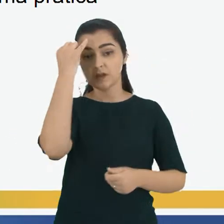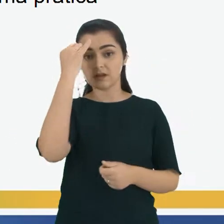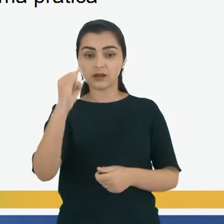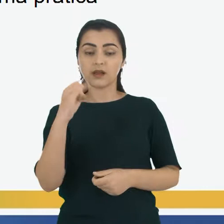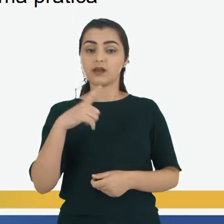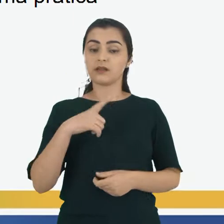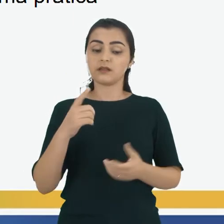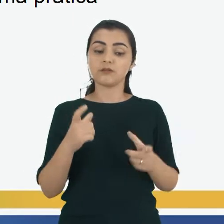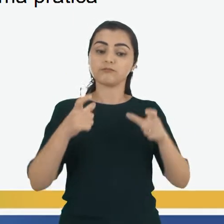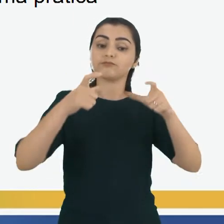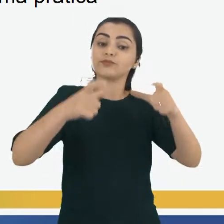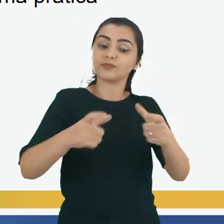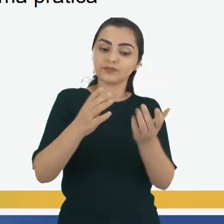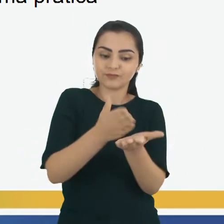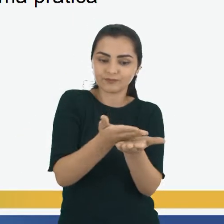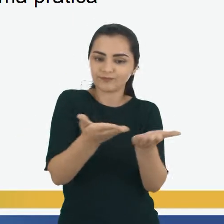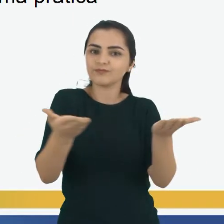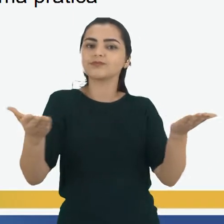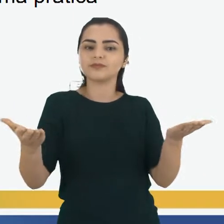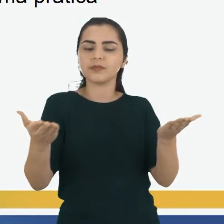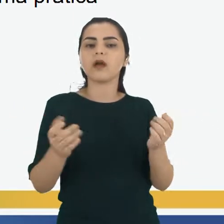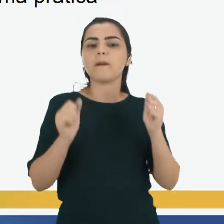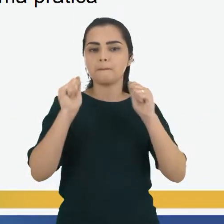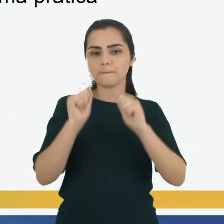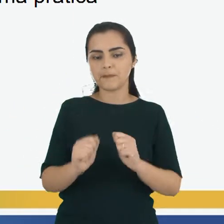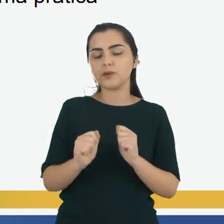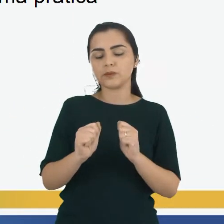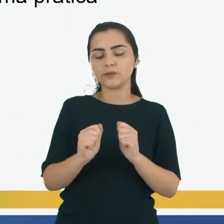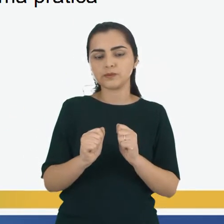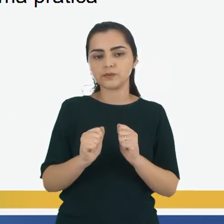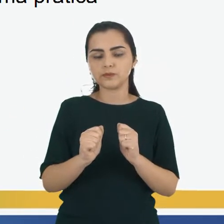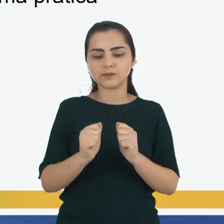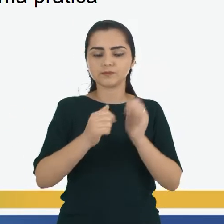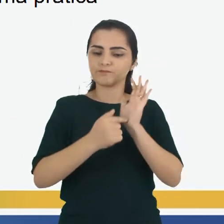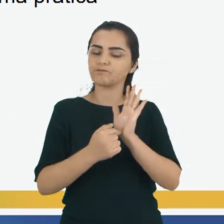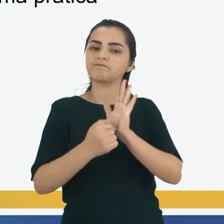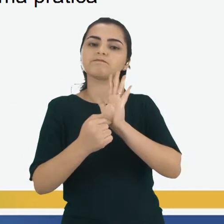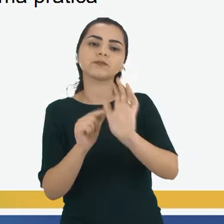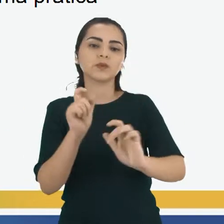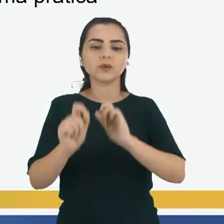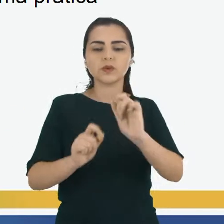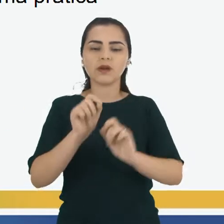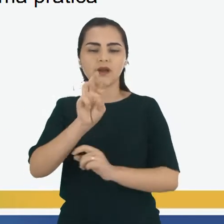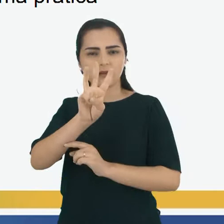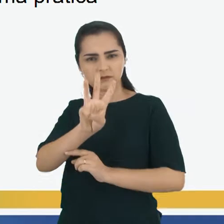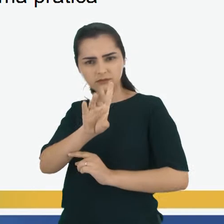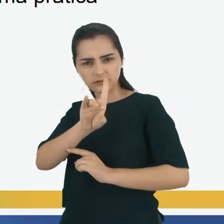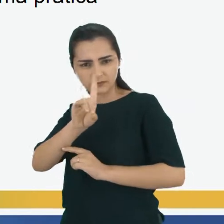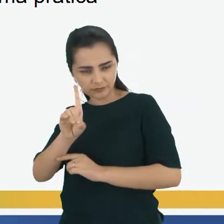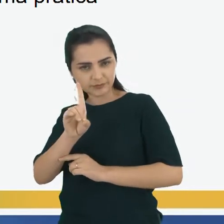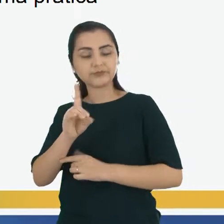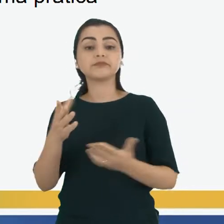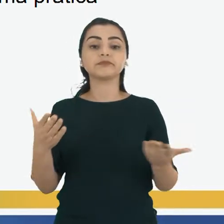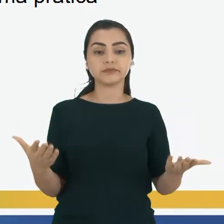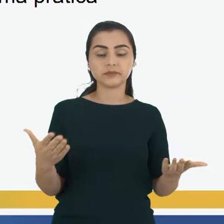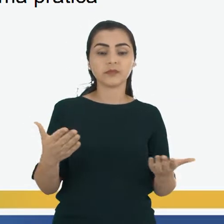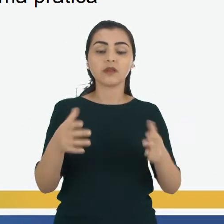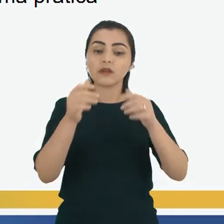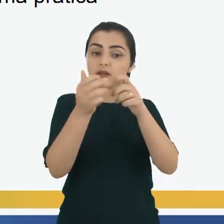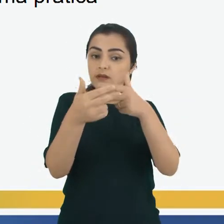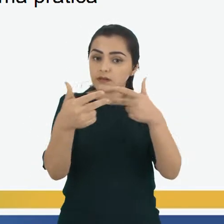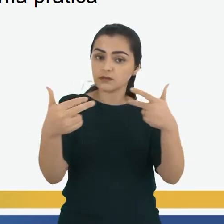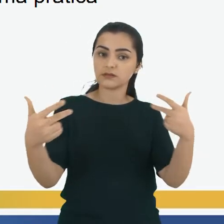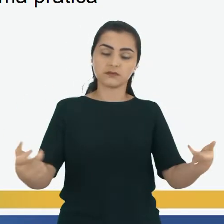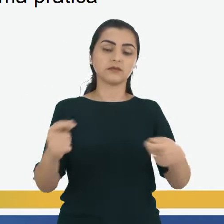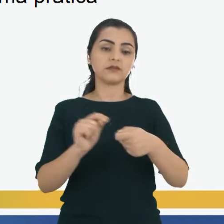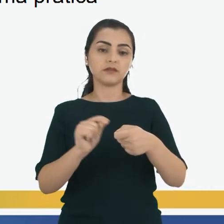que ocupa um lugar no espaço. Então, eu posso dizer que isso é uma forma tridimensional. E esses